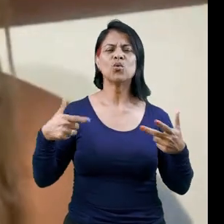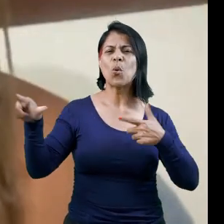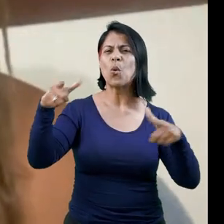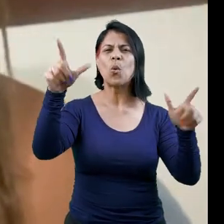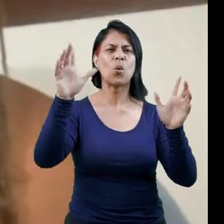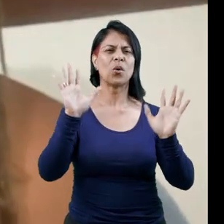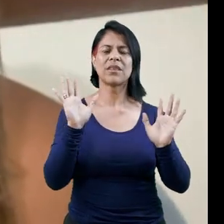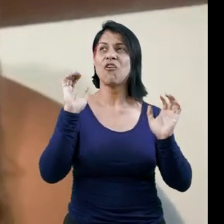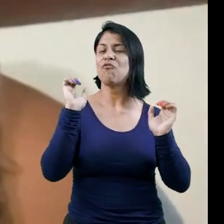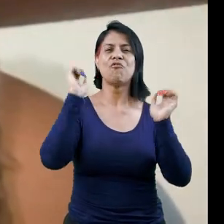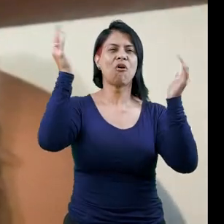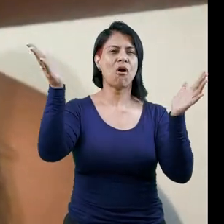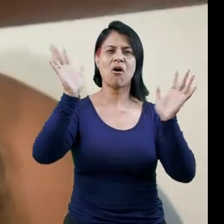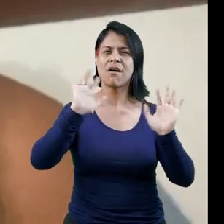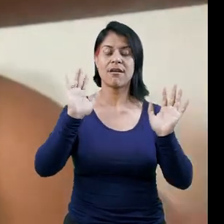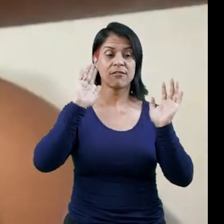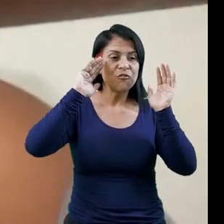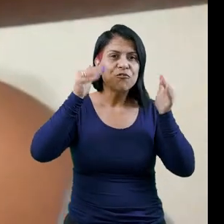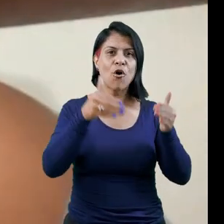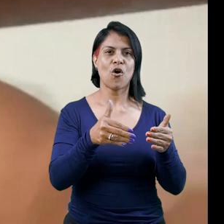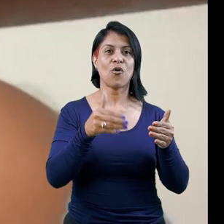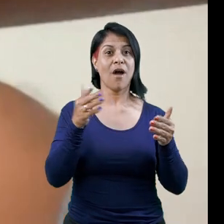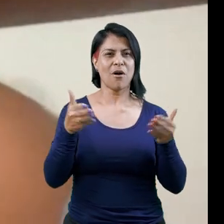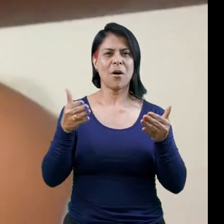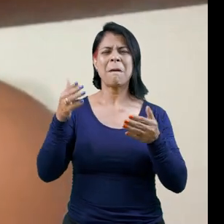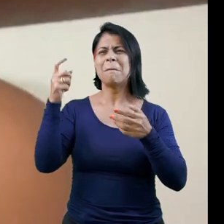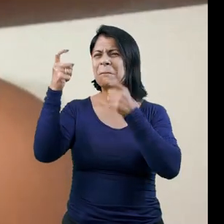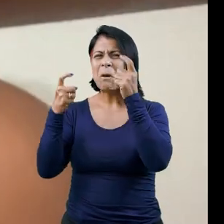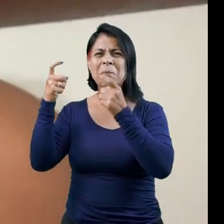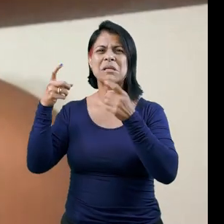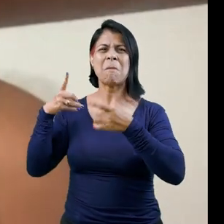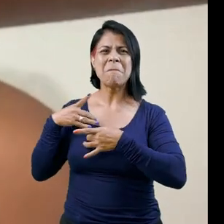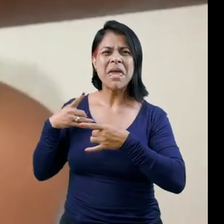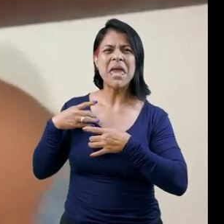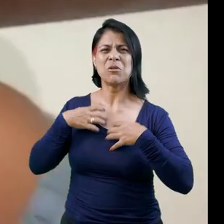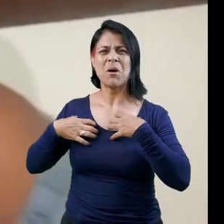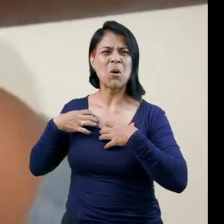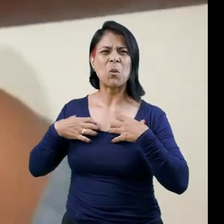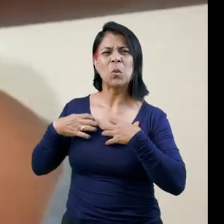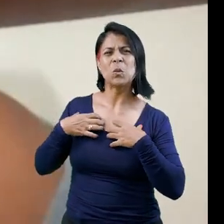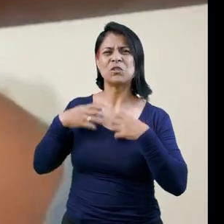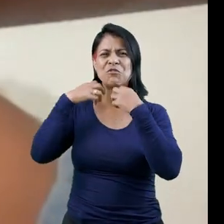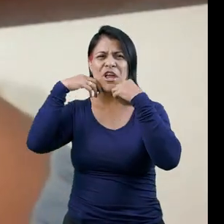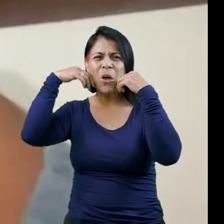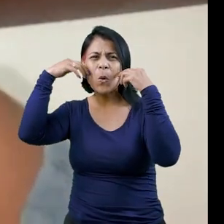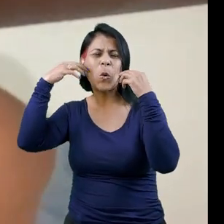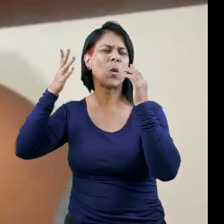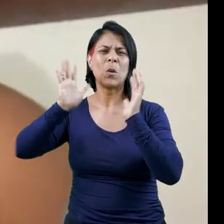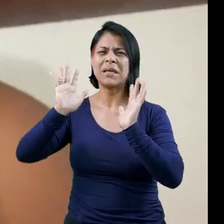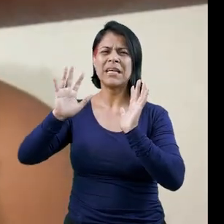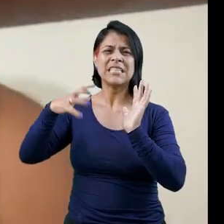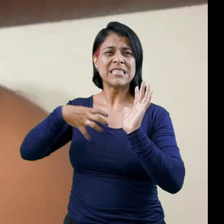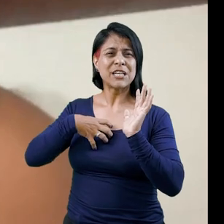largar um canto de fora, enfim, as preocupações, os medos, as angústias, a vergonha,